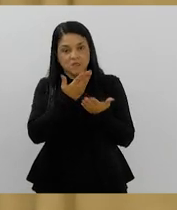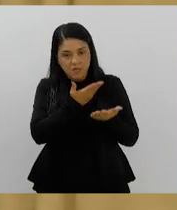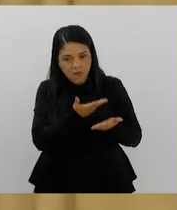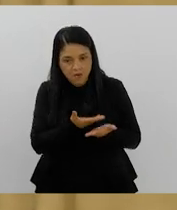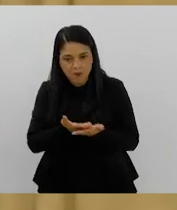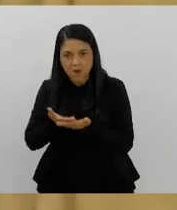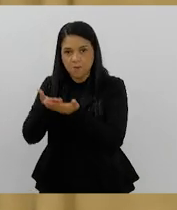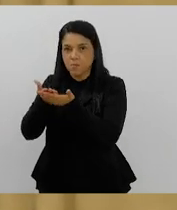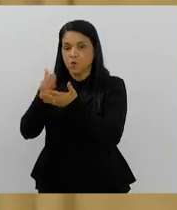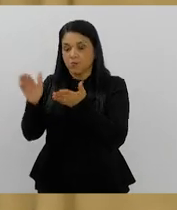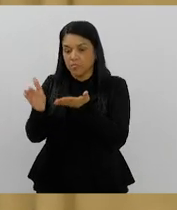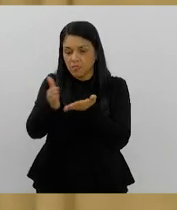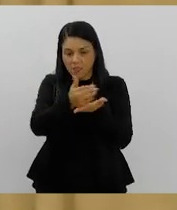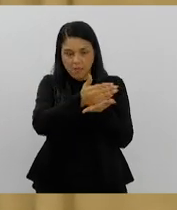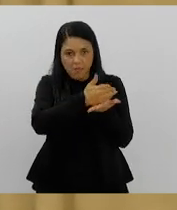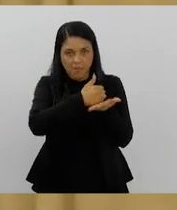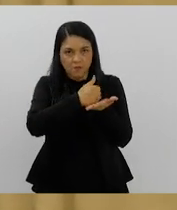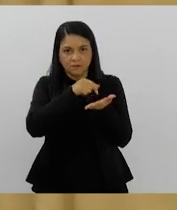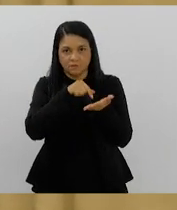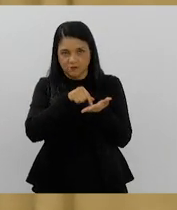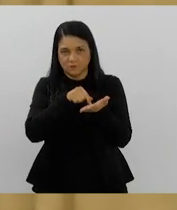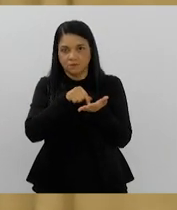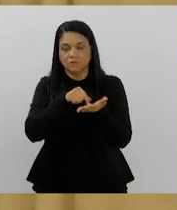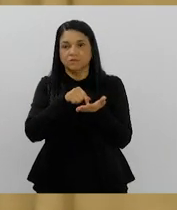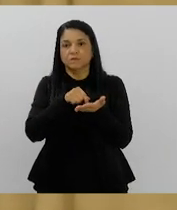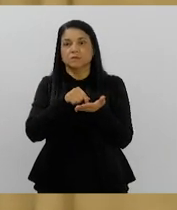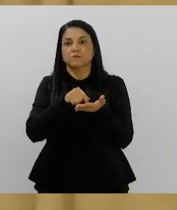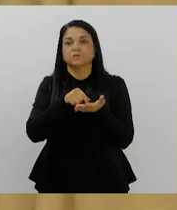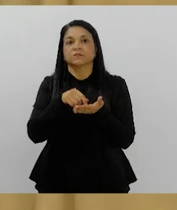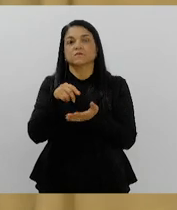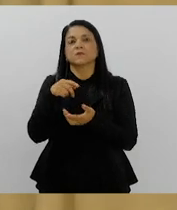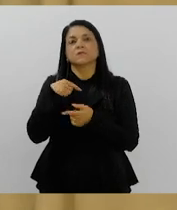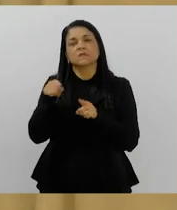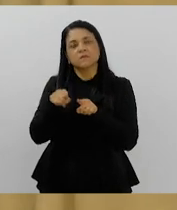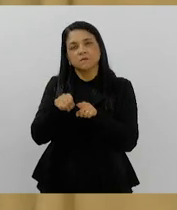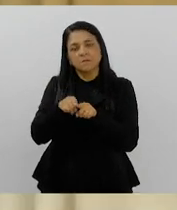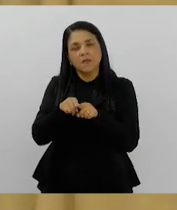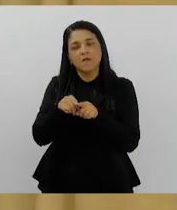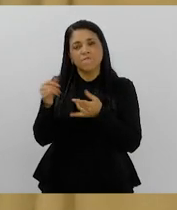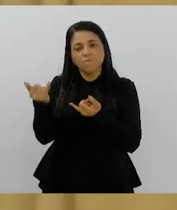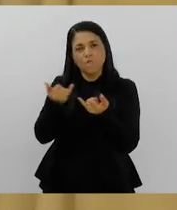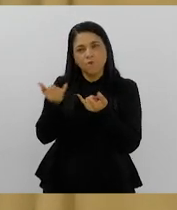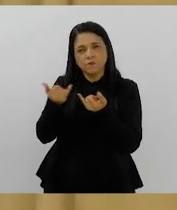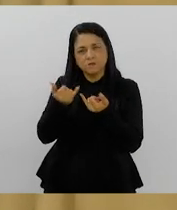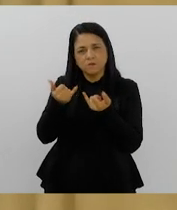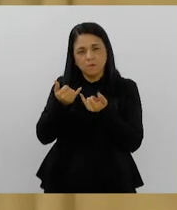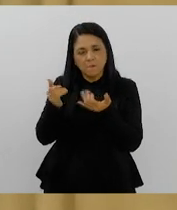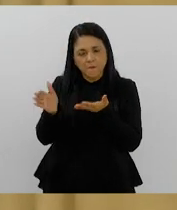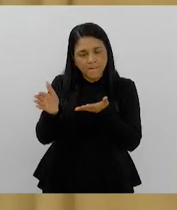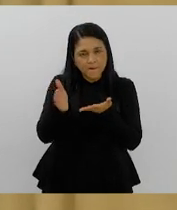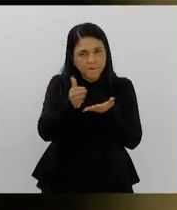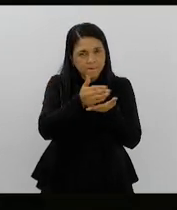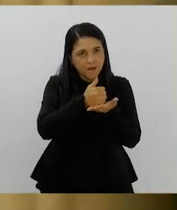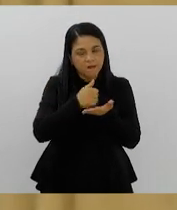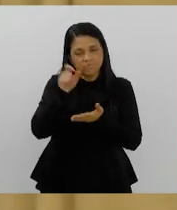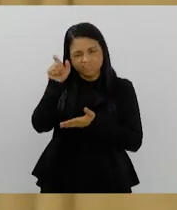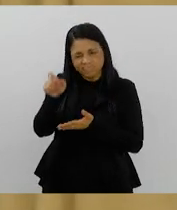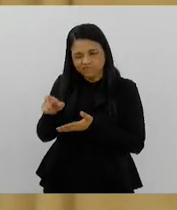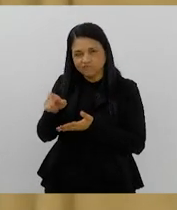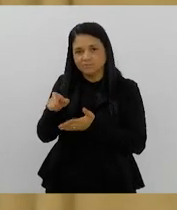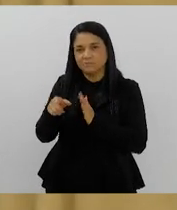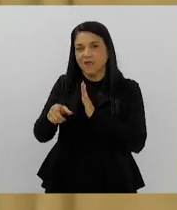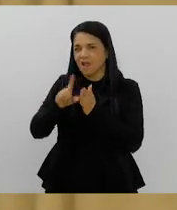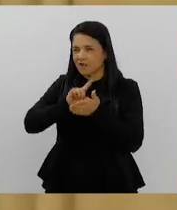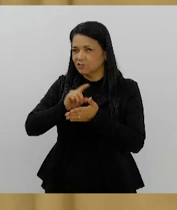desses dados. Também a gente levantou informações de que ele já tinha um histórico